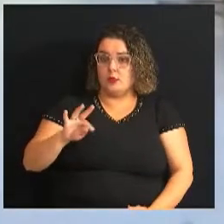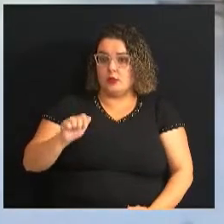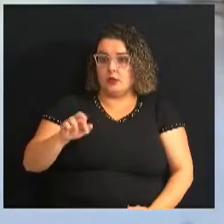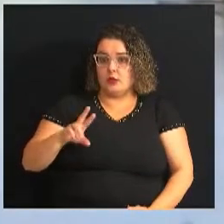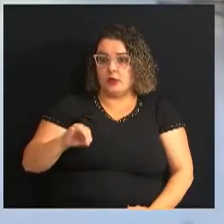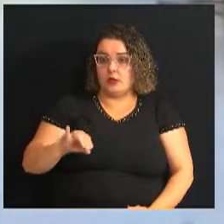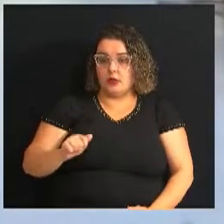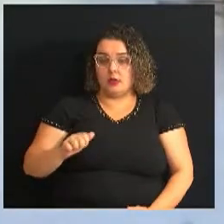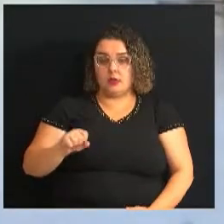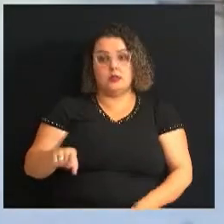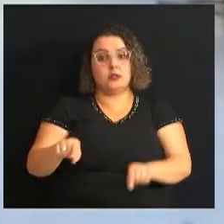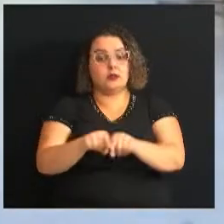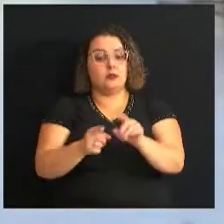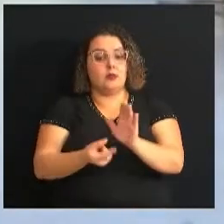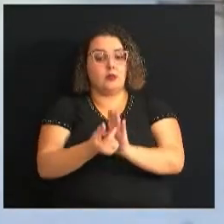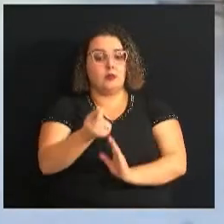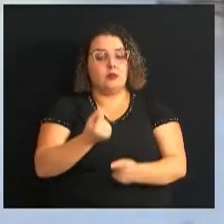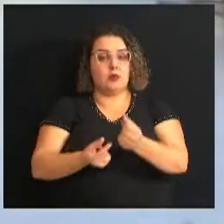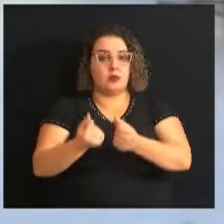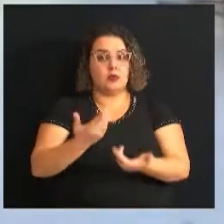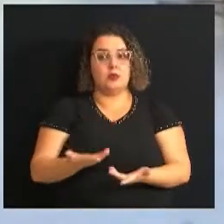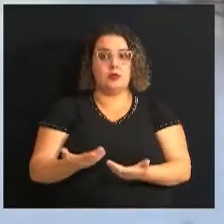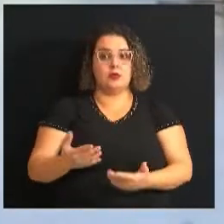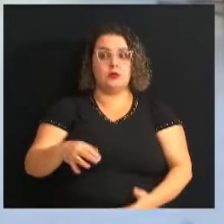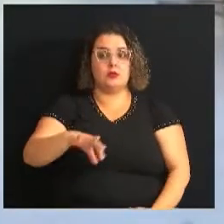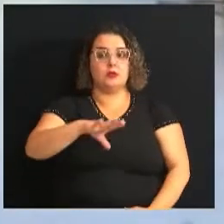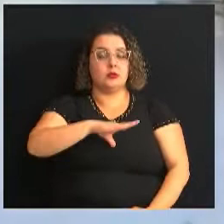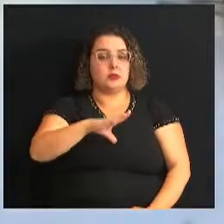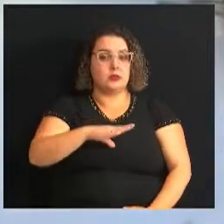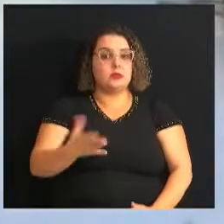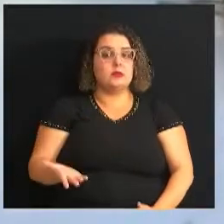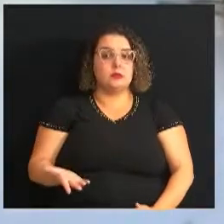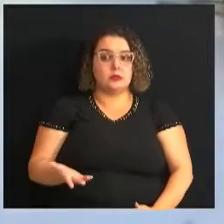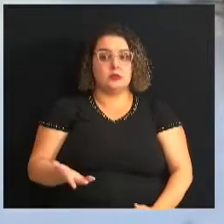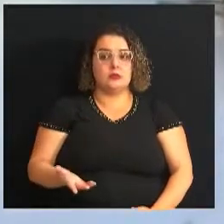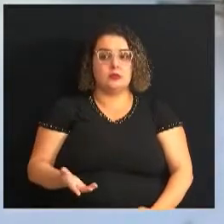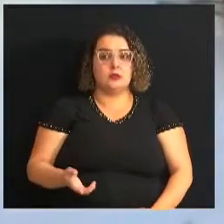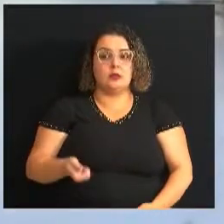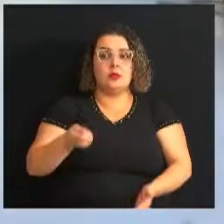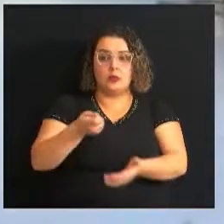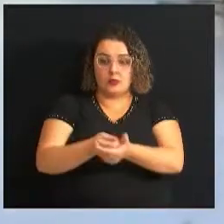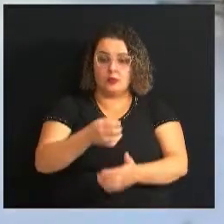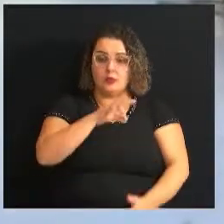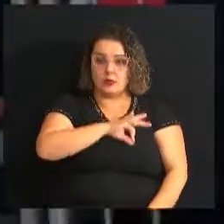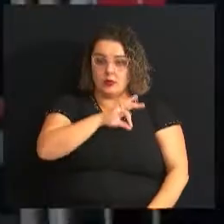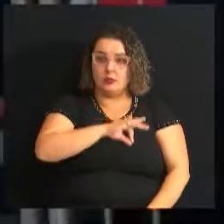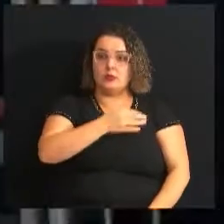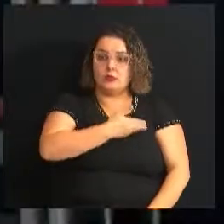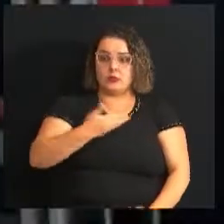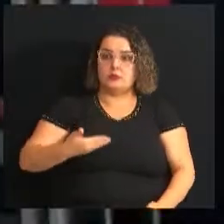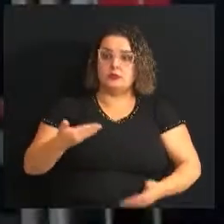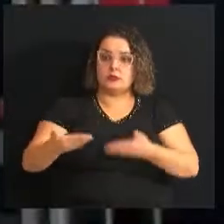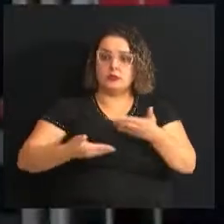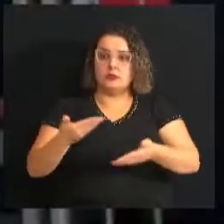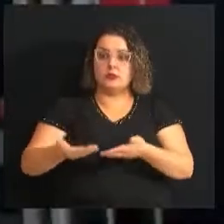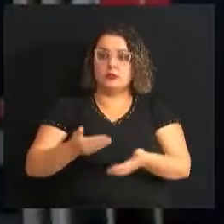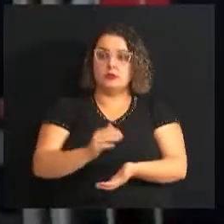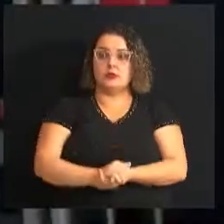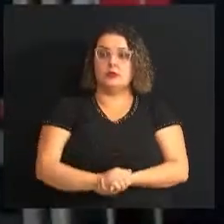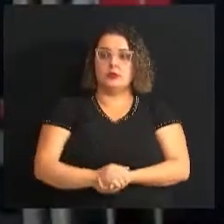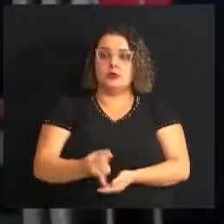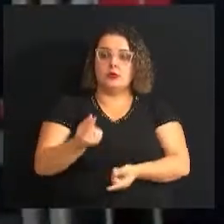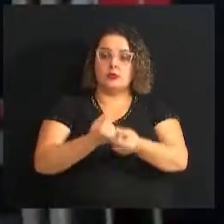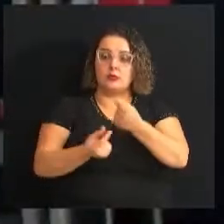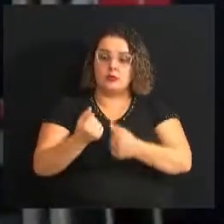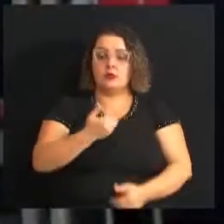município e também sobre proposições que diz respeito a fixar o salário de servidores. Envolve dinheiro público e é